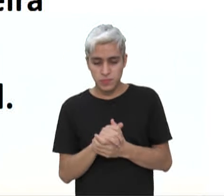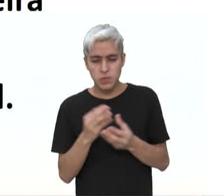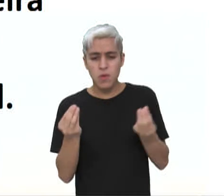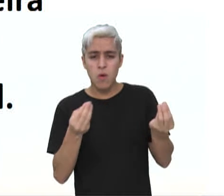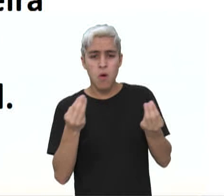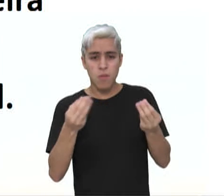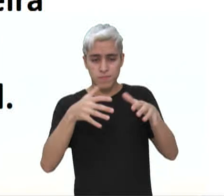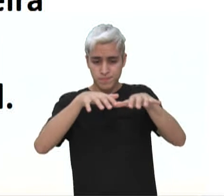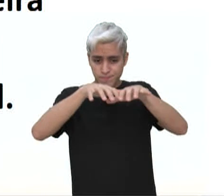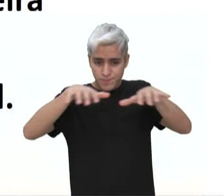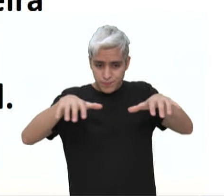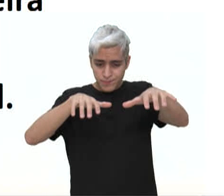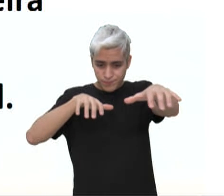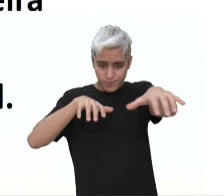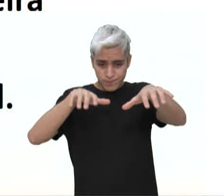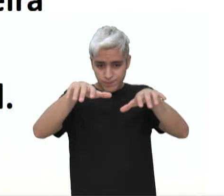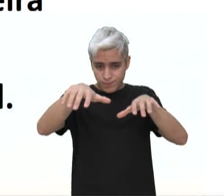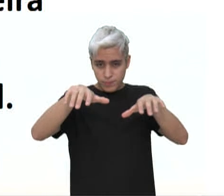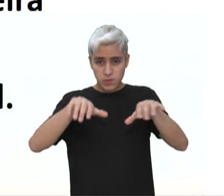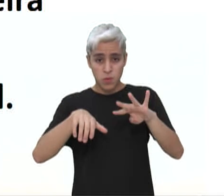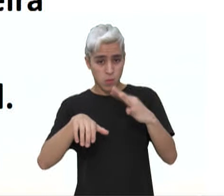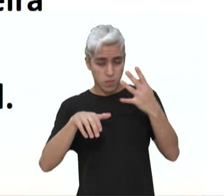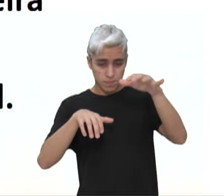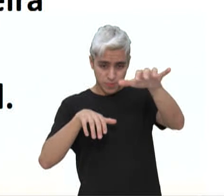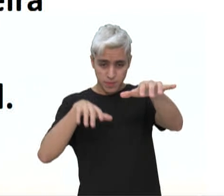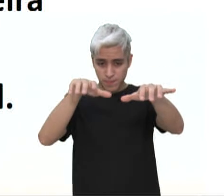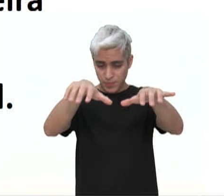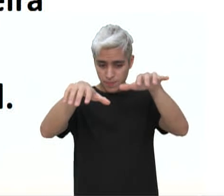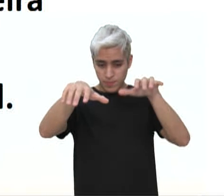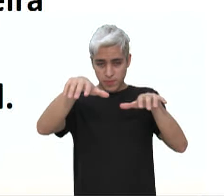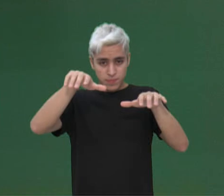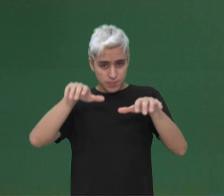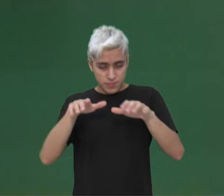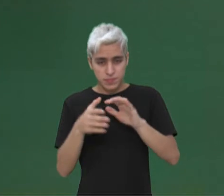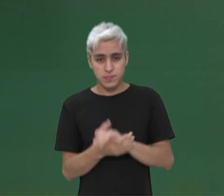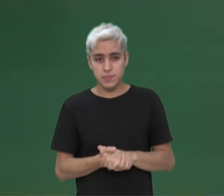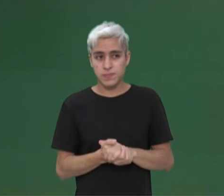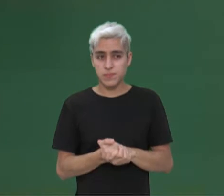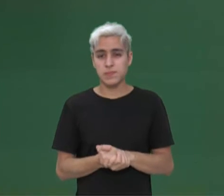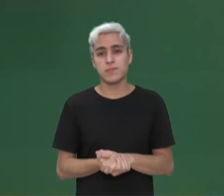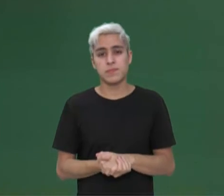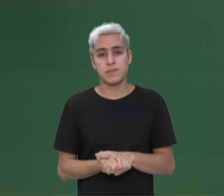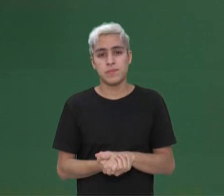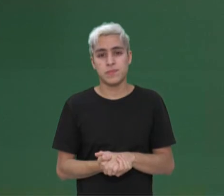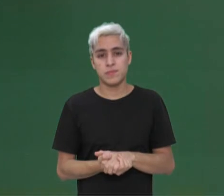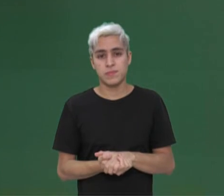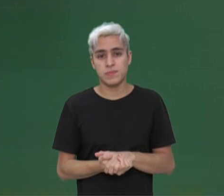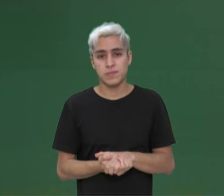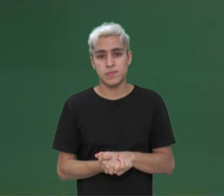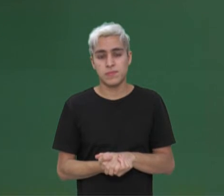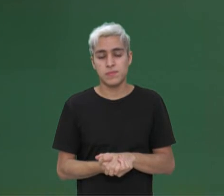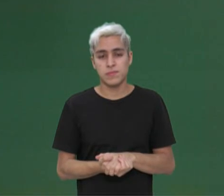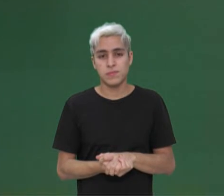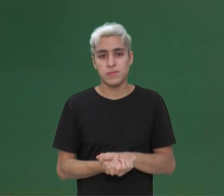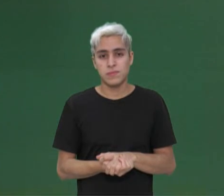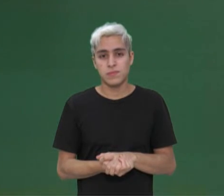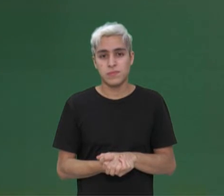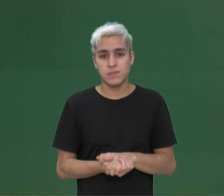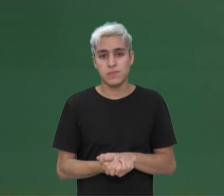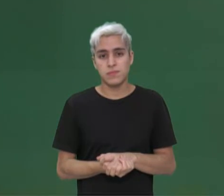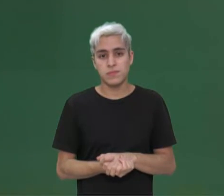dividido em 4 vice-reinos: vice-reino do Rio da Prata, vice-reino do Peru, vice-reino da Nova Granada, vice-reino da